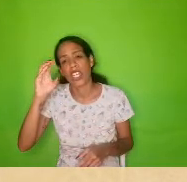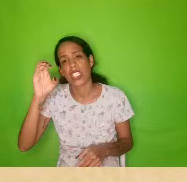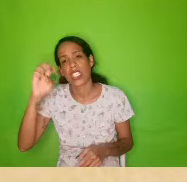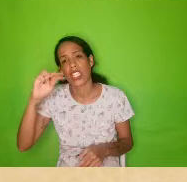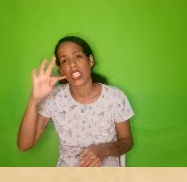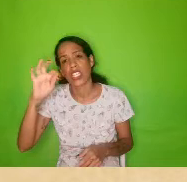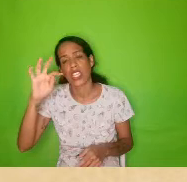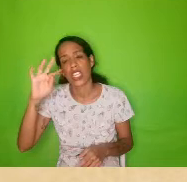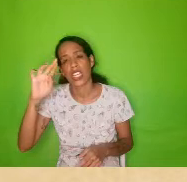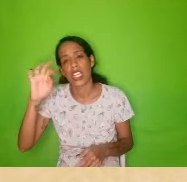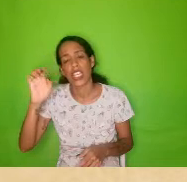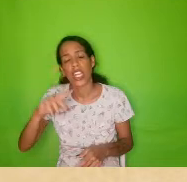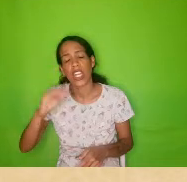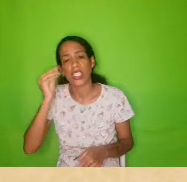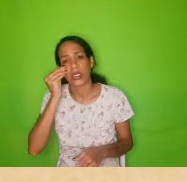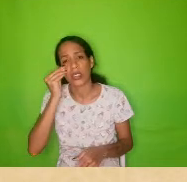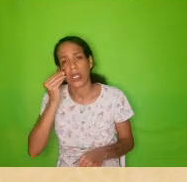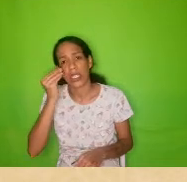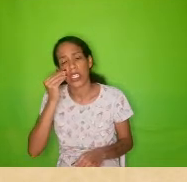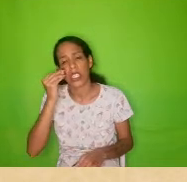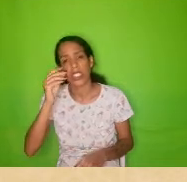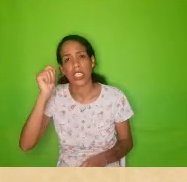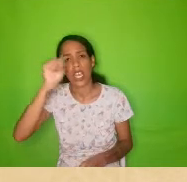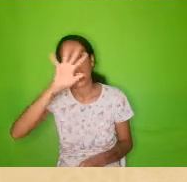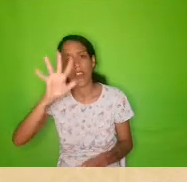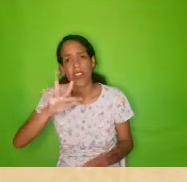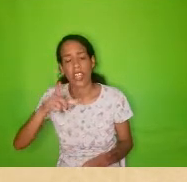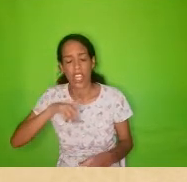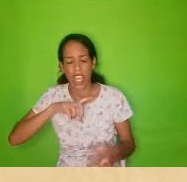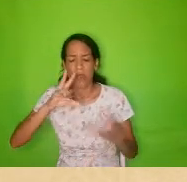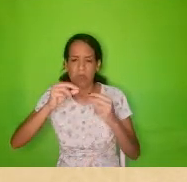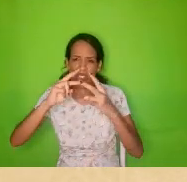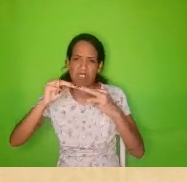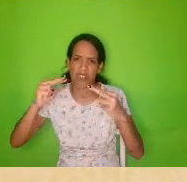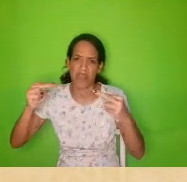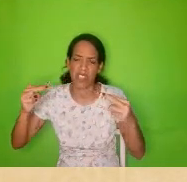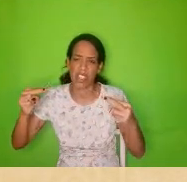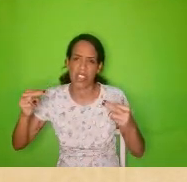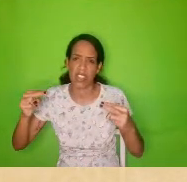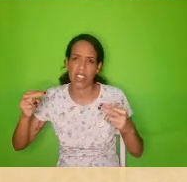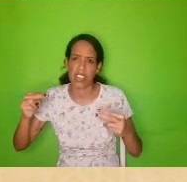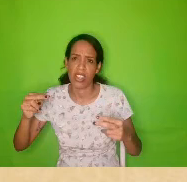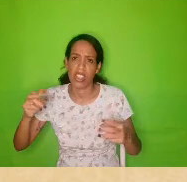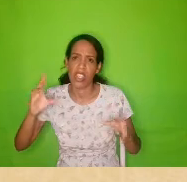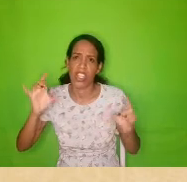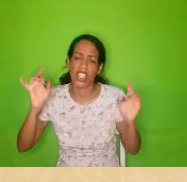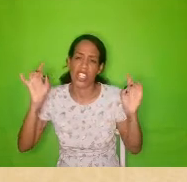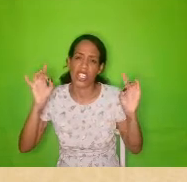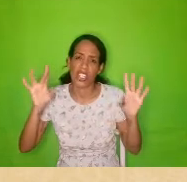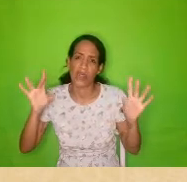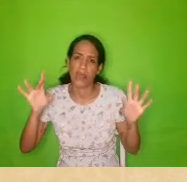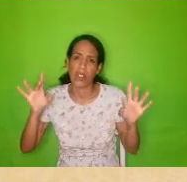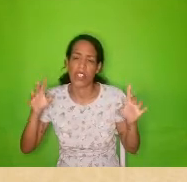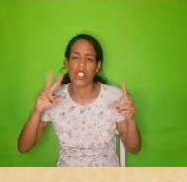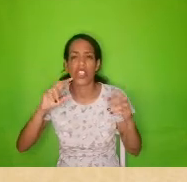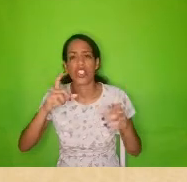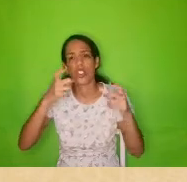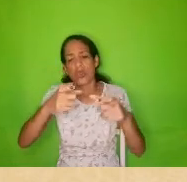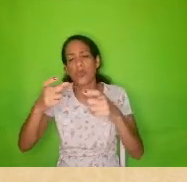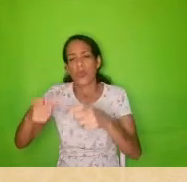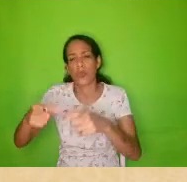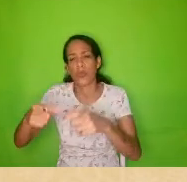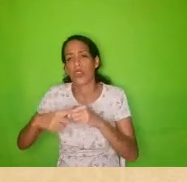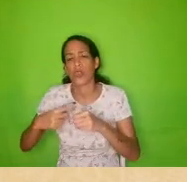Brasil, ela também é diversa. Ela é diversa como a experiência diaspórica de lugares diferentes, ela é diversa